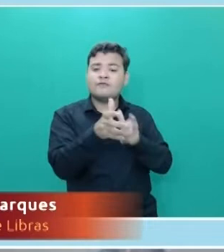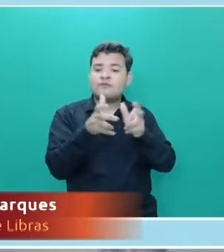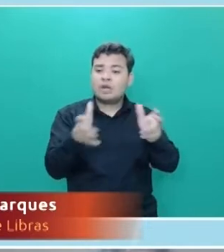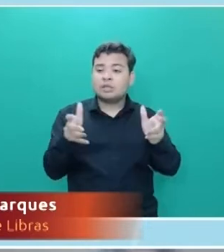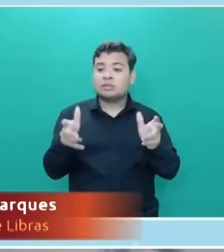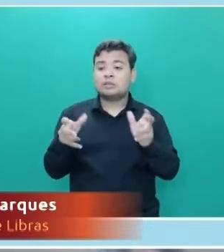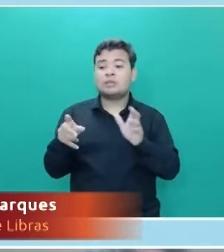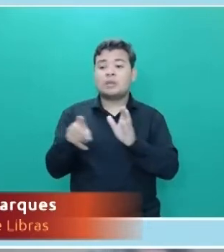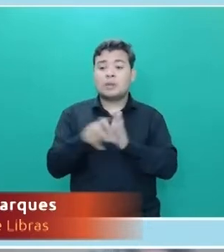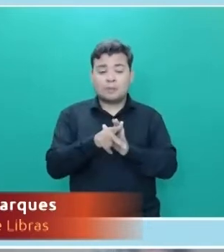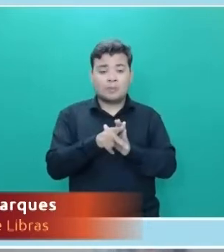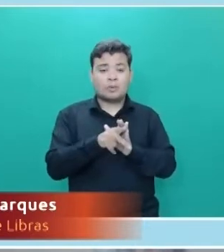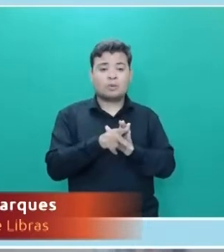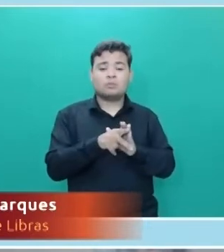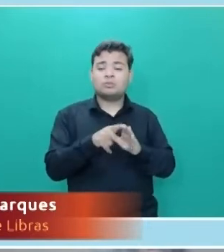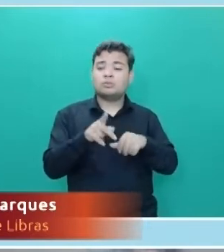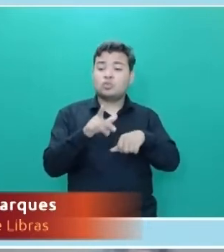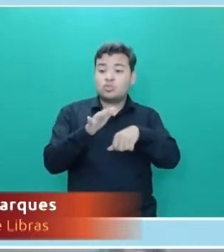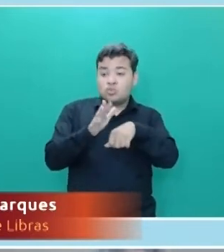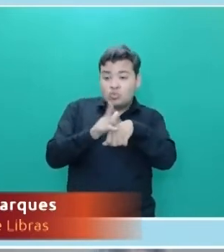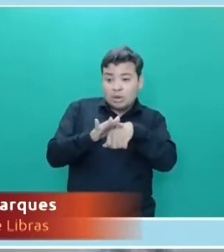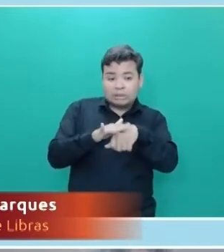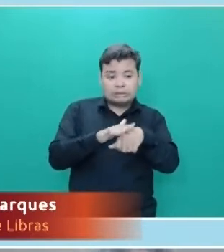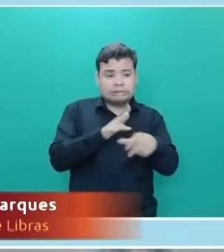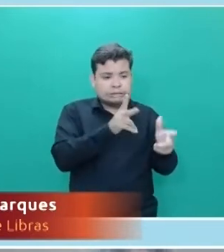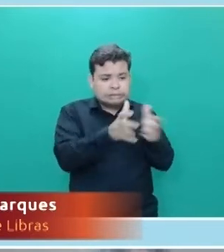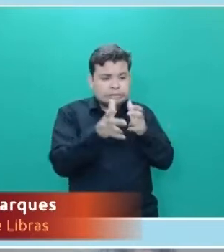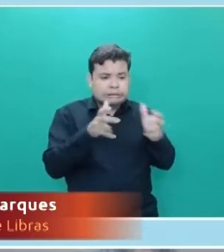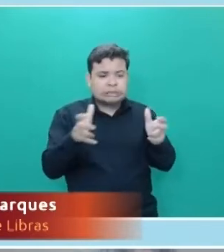doenças imunopreveníveis, que desde os anos